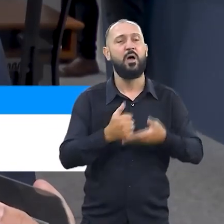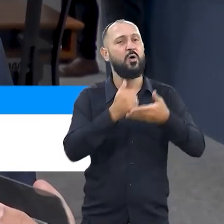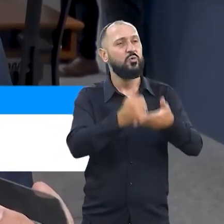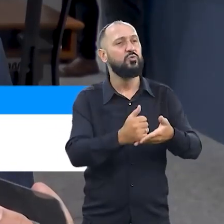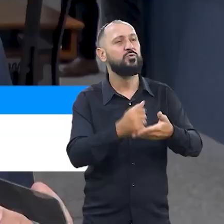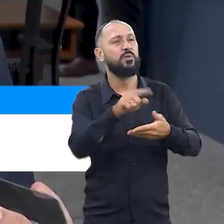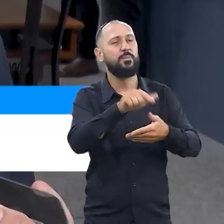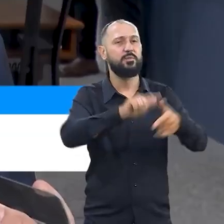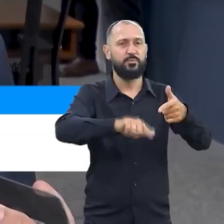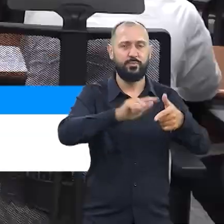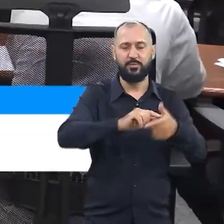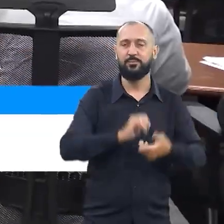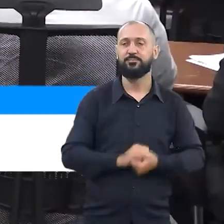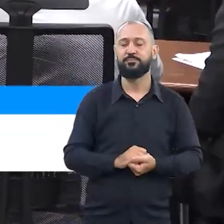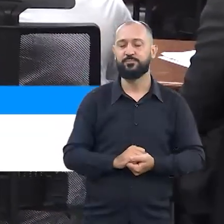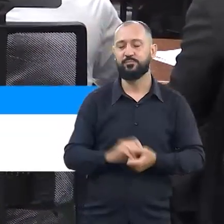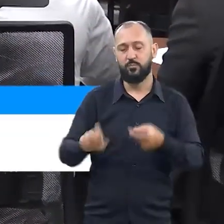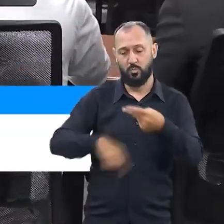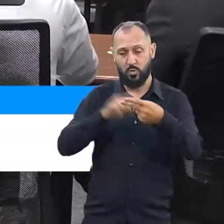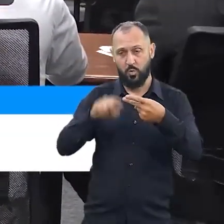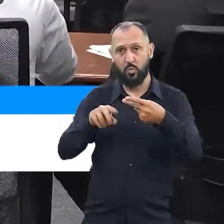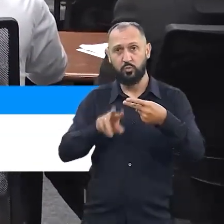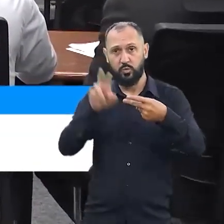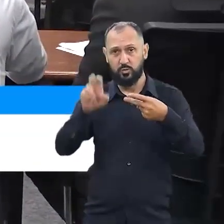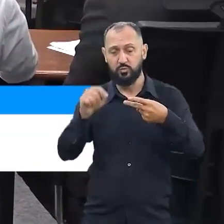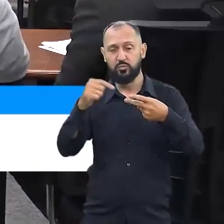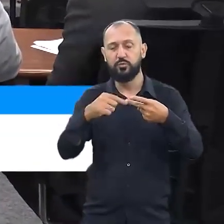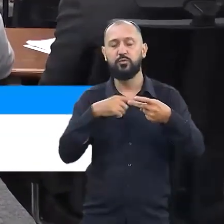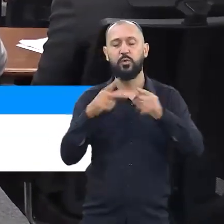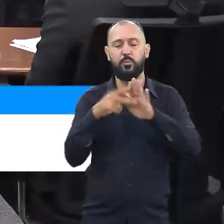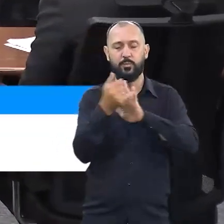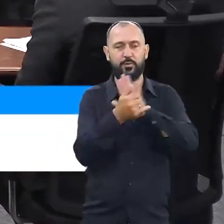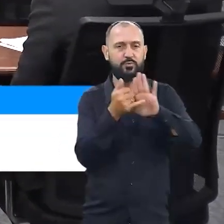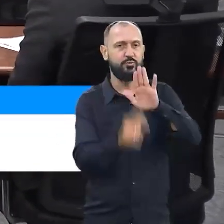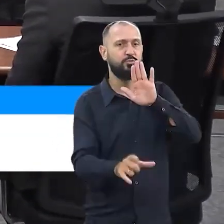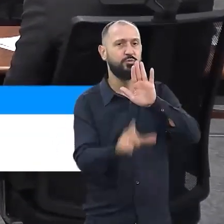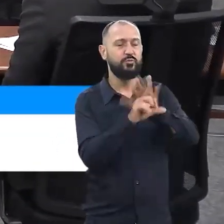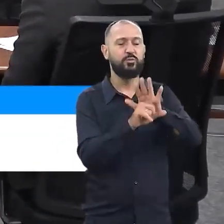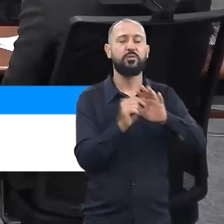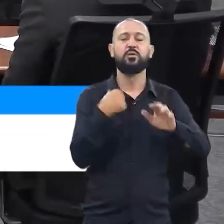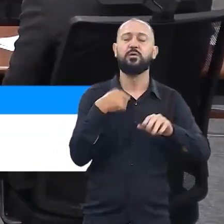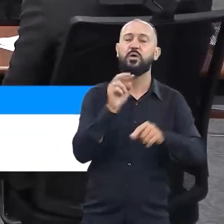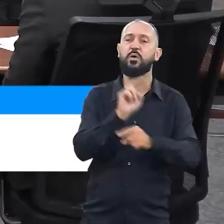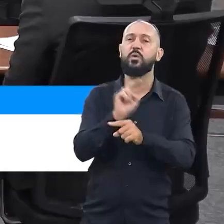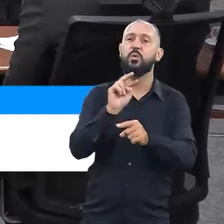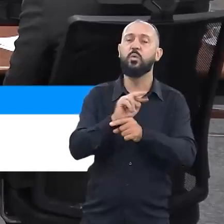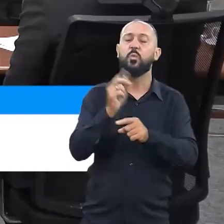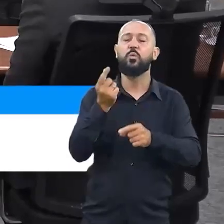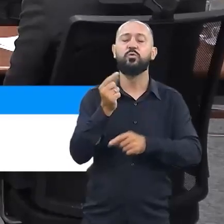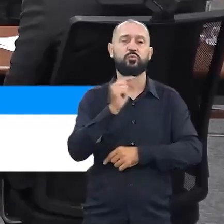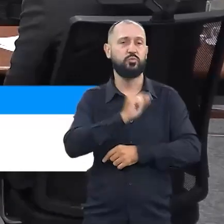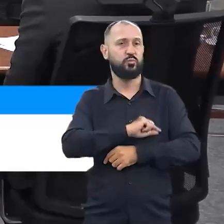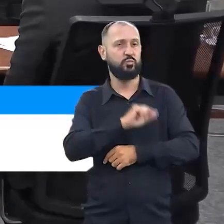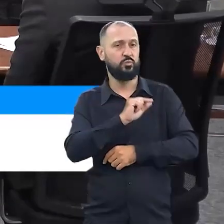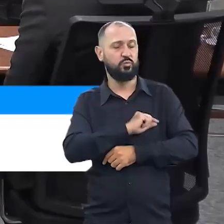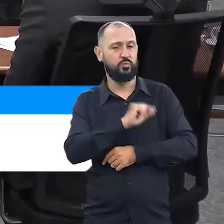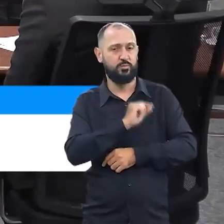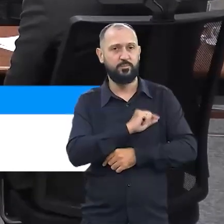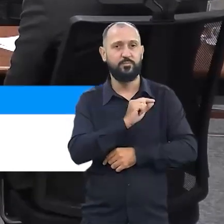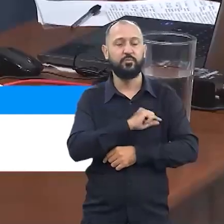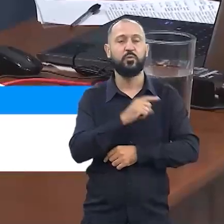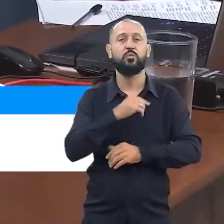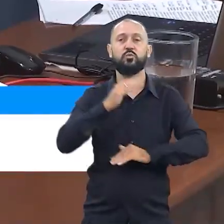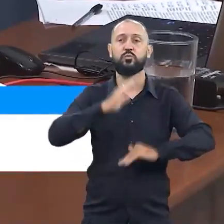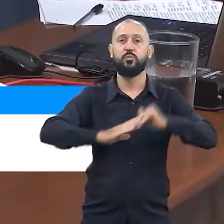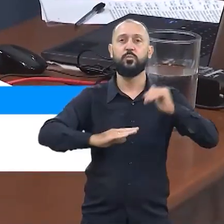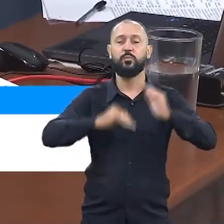contra esse tipo de problema. Outro assunto debatido foi o projeto de lei que trata sobre o reajuste